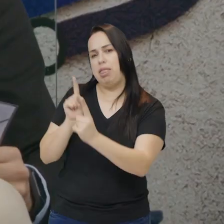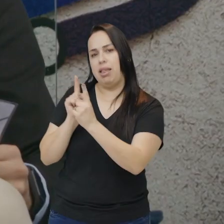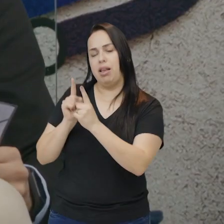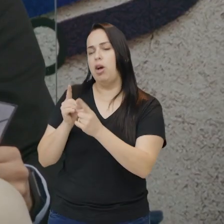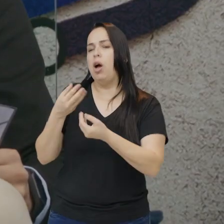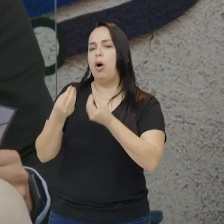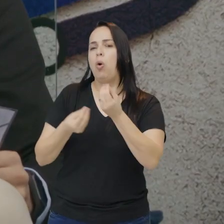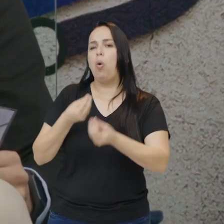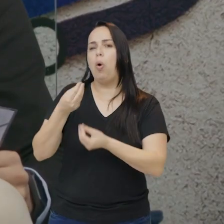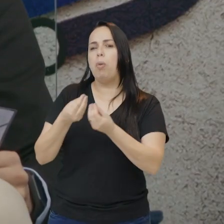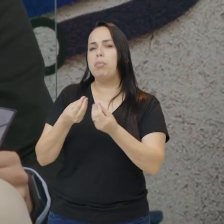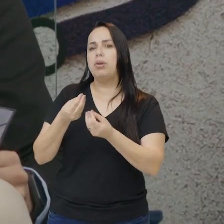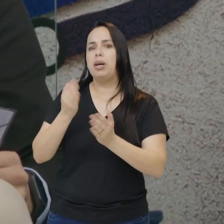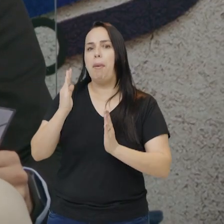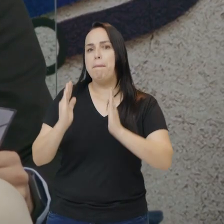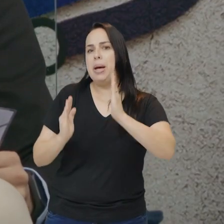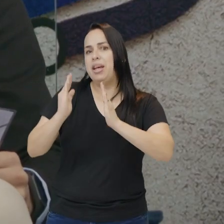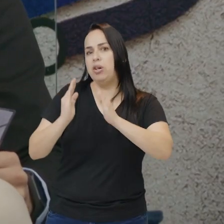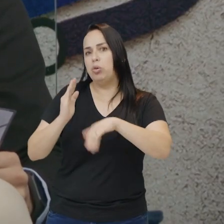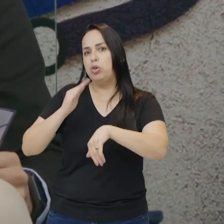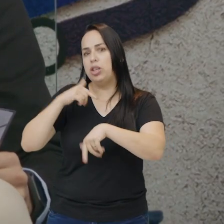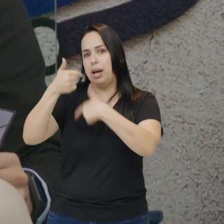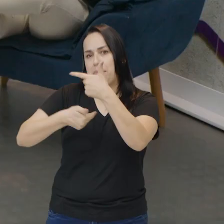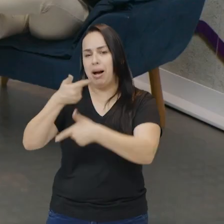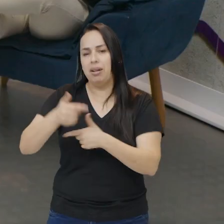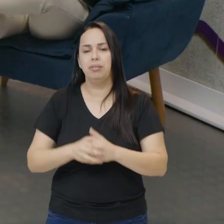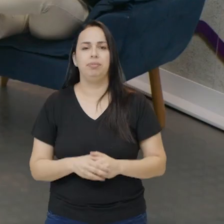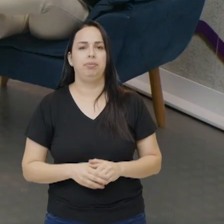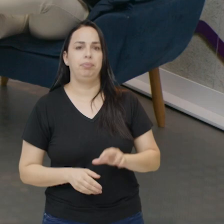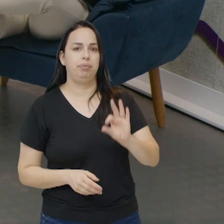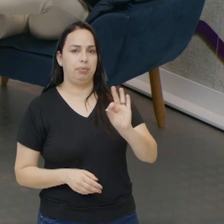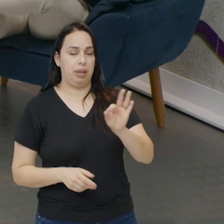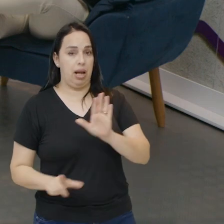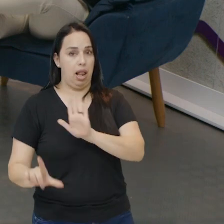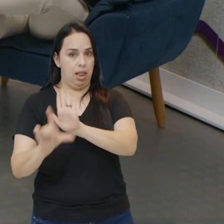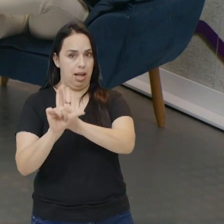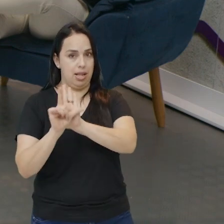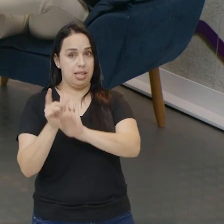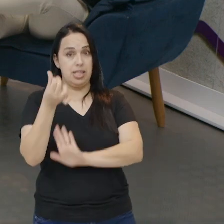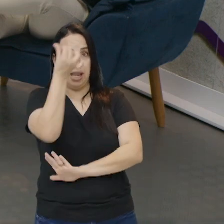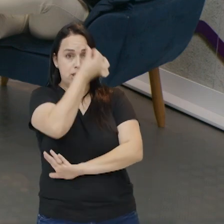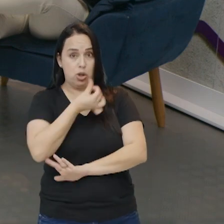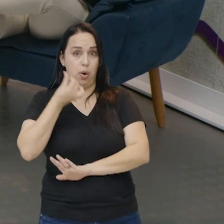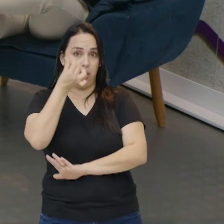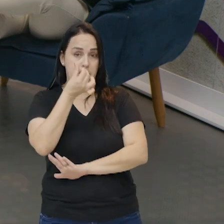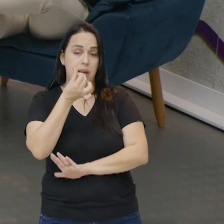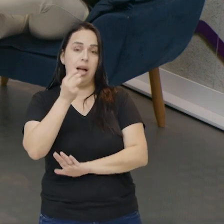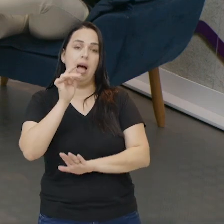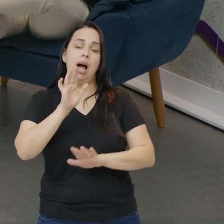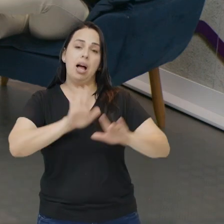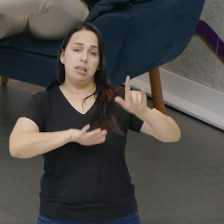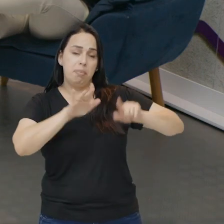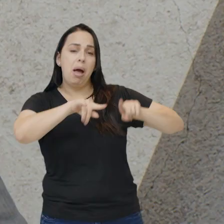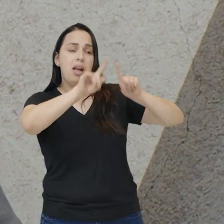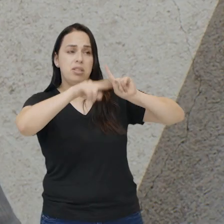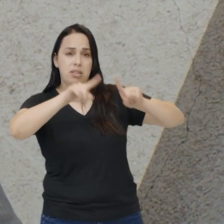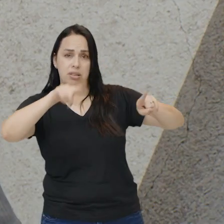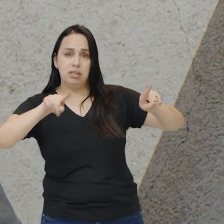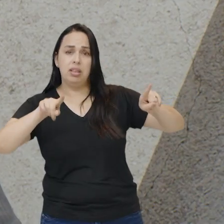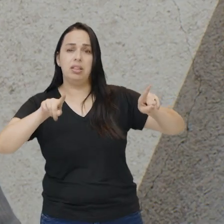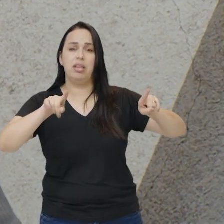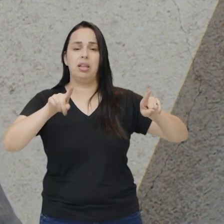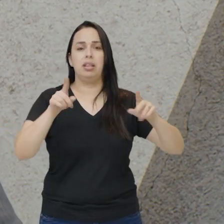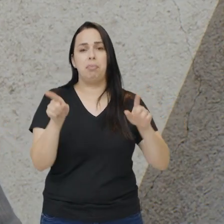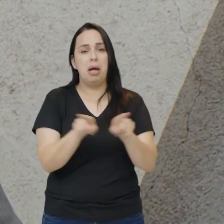que funciona essa carga horária do atendente? Pela legislação são 6 horas, há uma variação com relação a